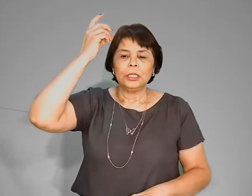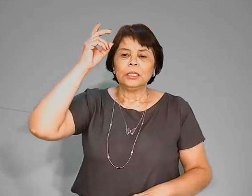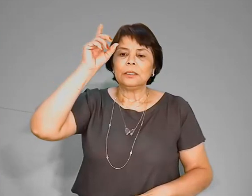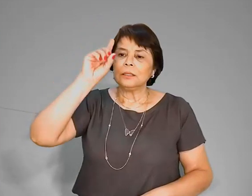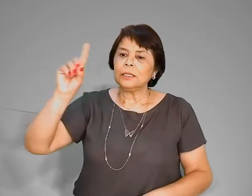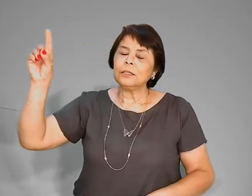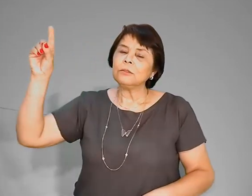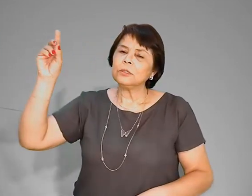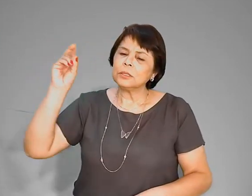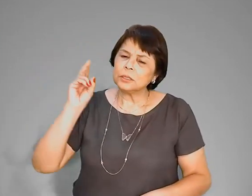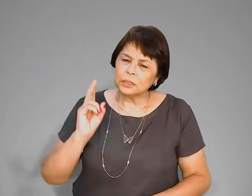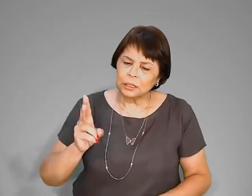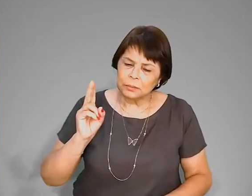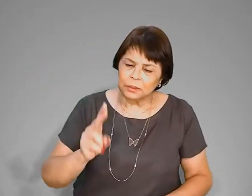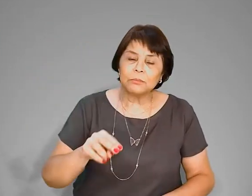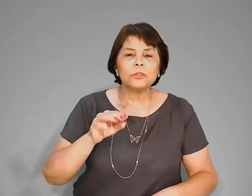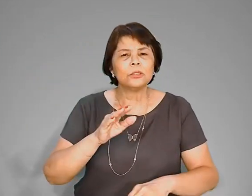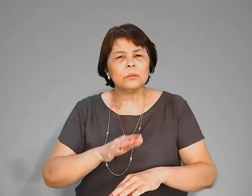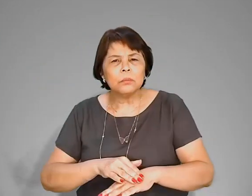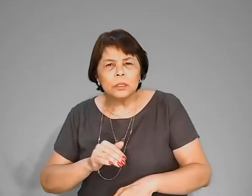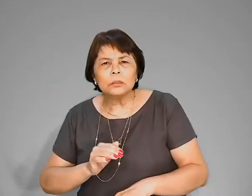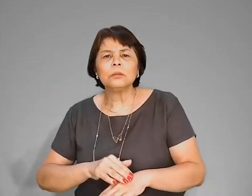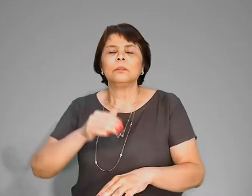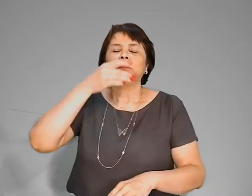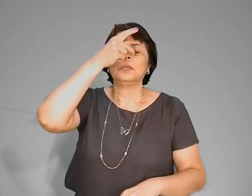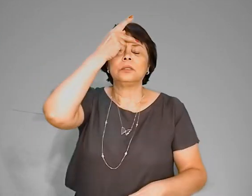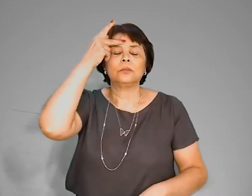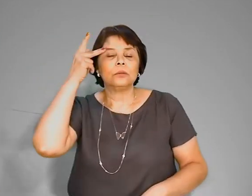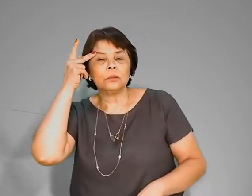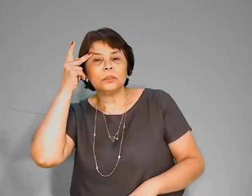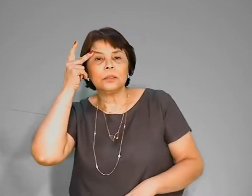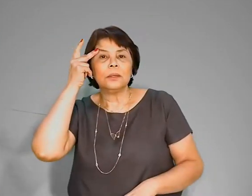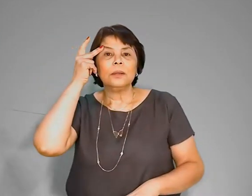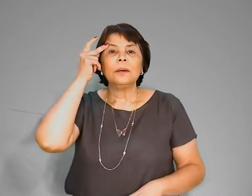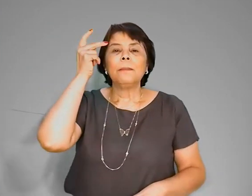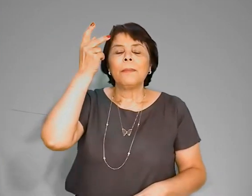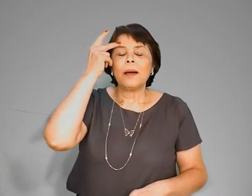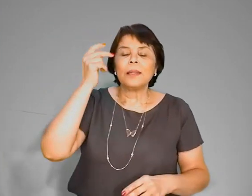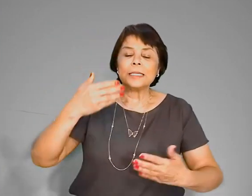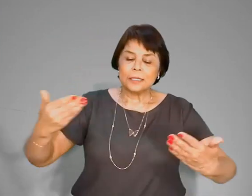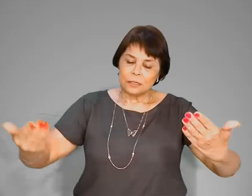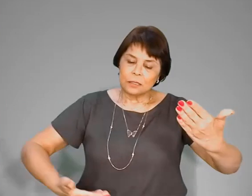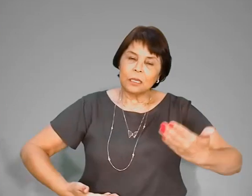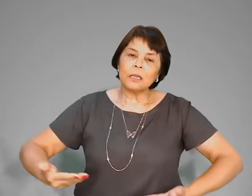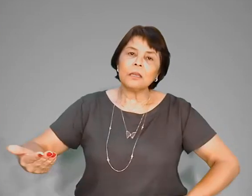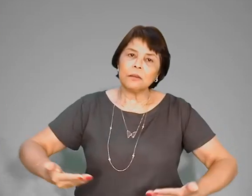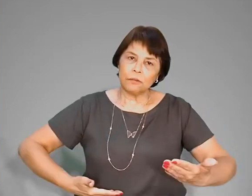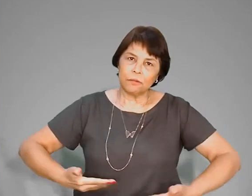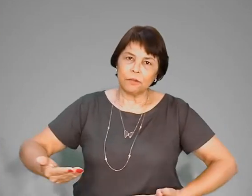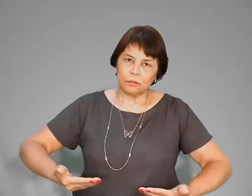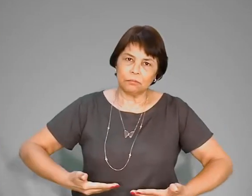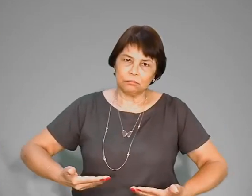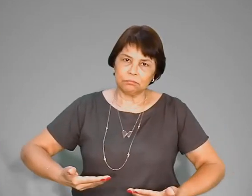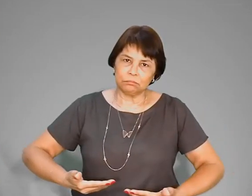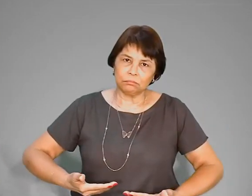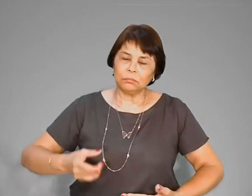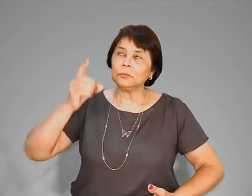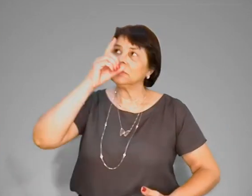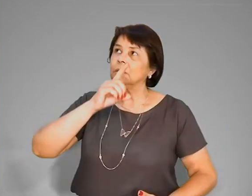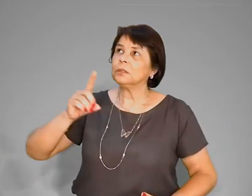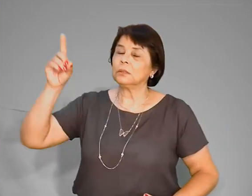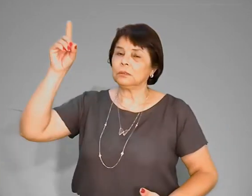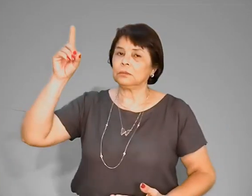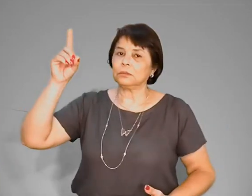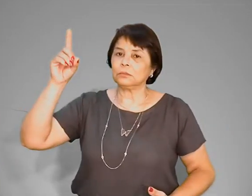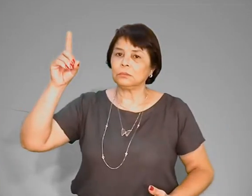são os apóstolos e profetas. O maior dom do Novo Testamento é o